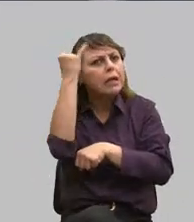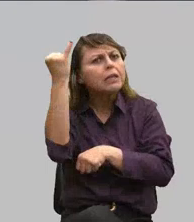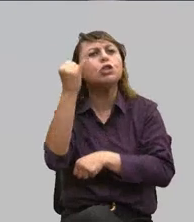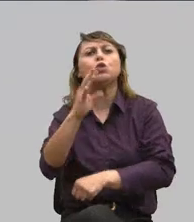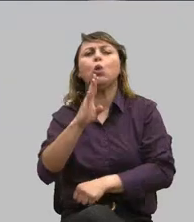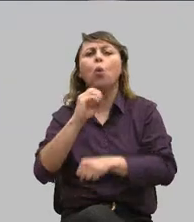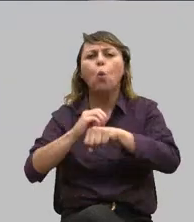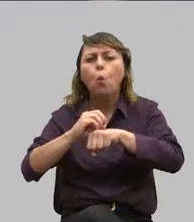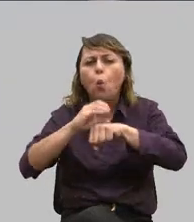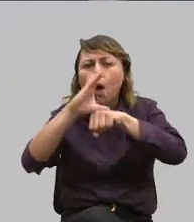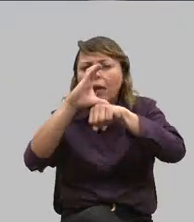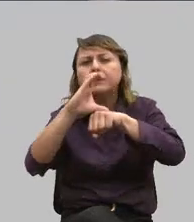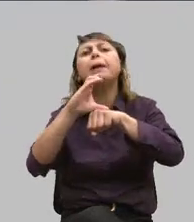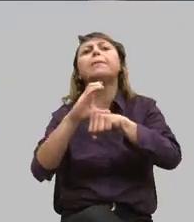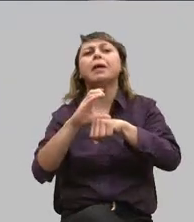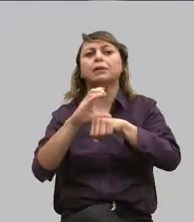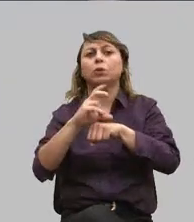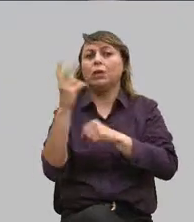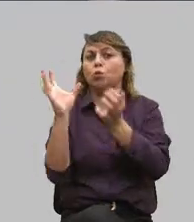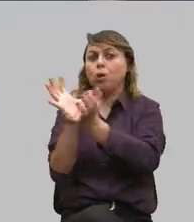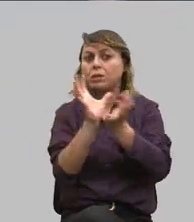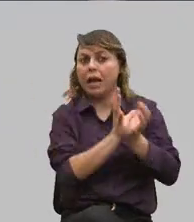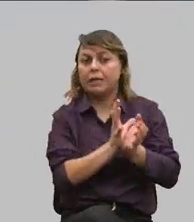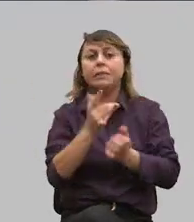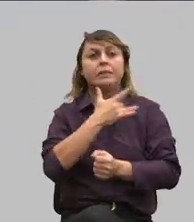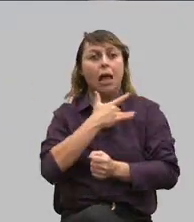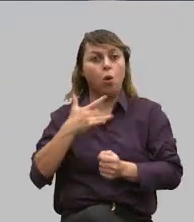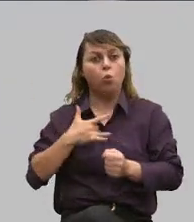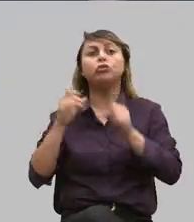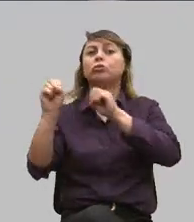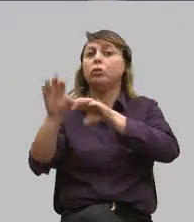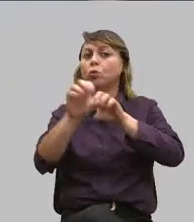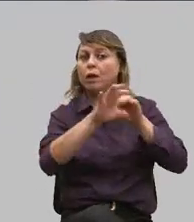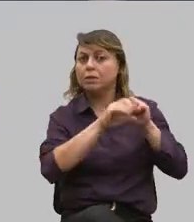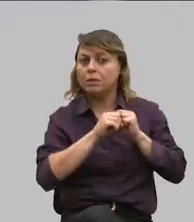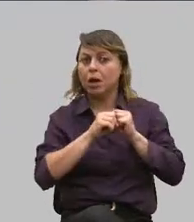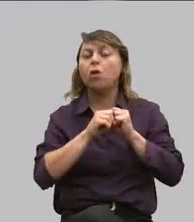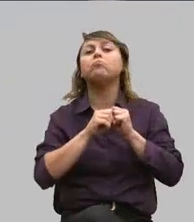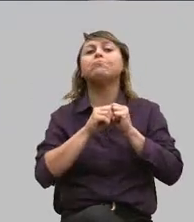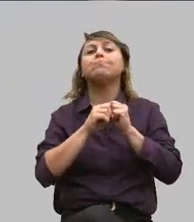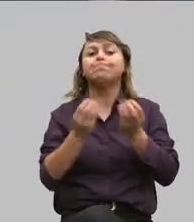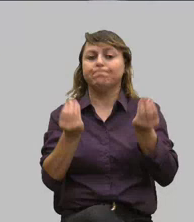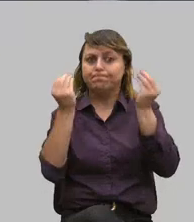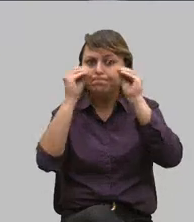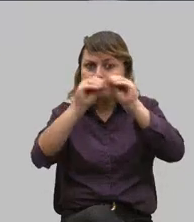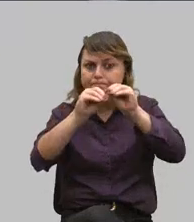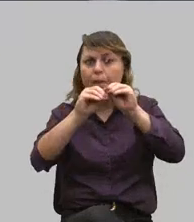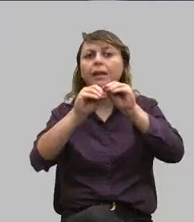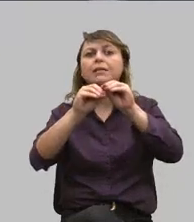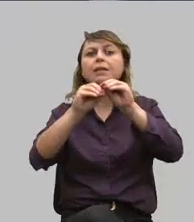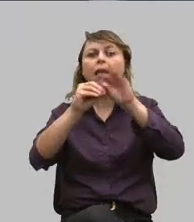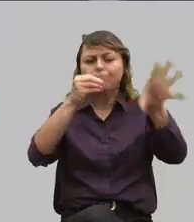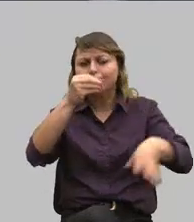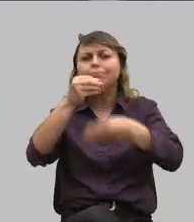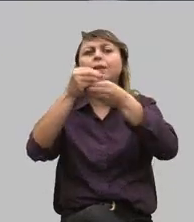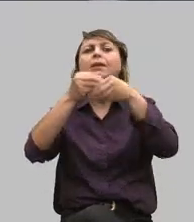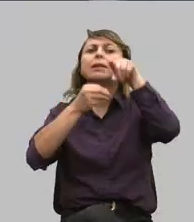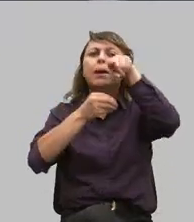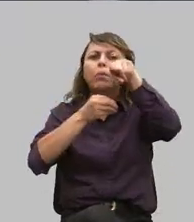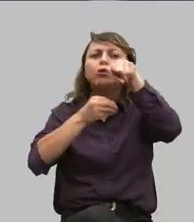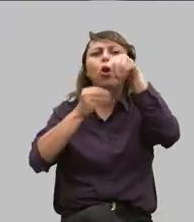conhecimento das duas áreas saúde e educação para implementar esse programa depois a gente constrói al as